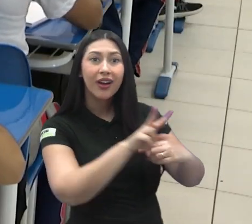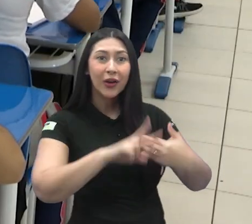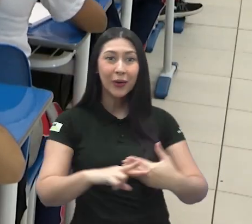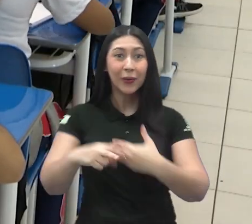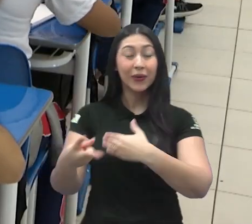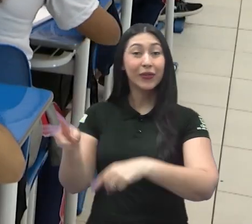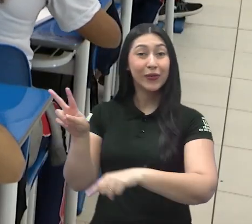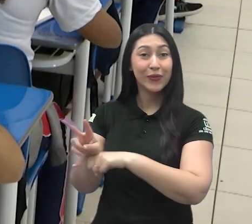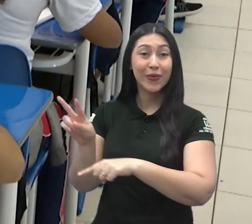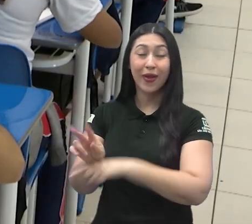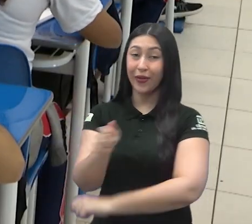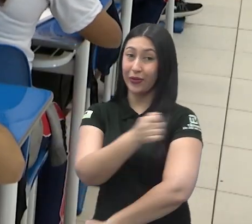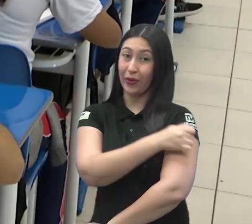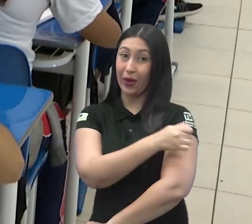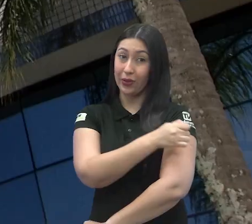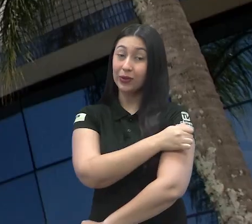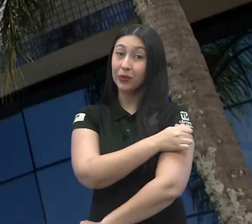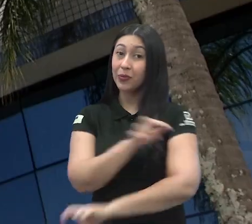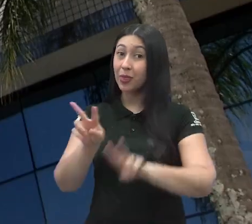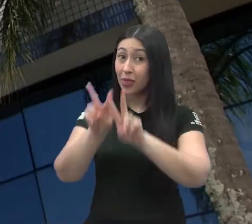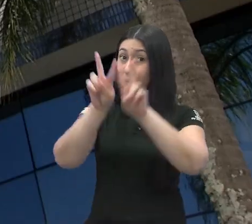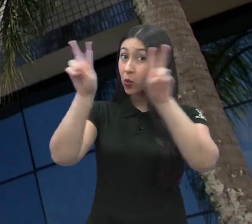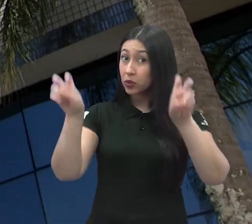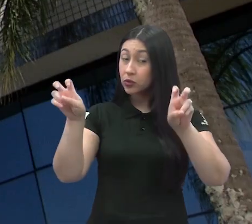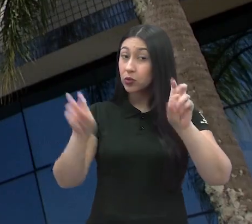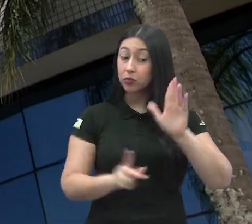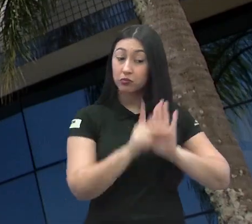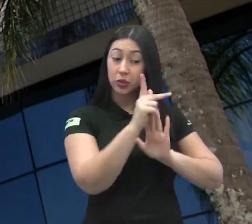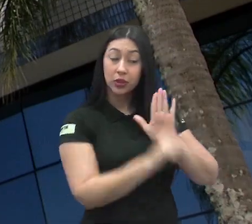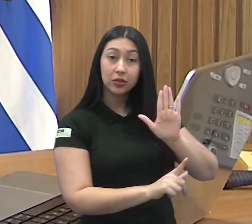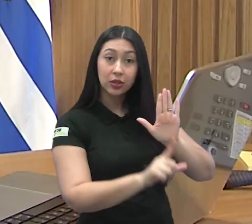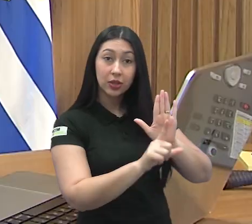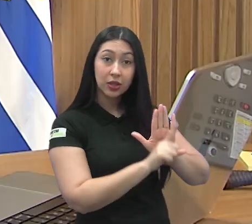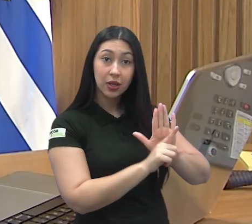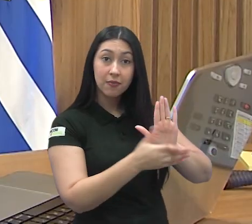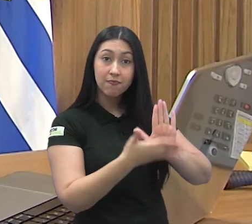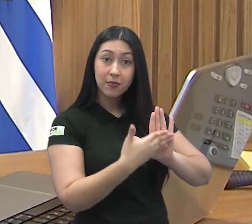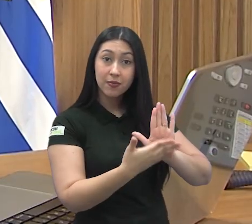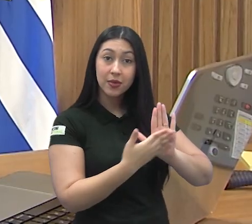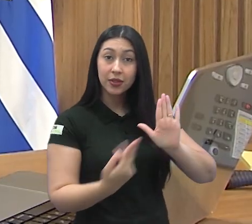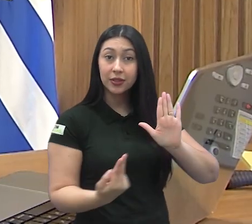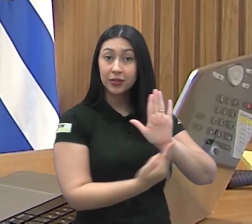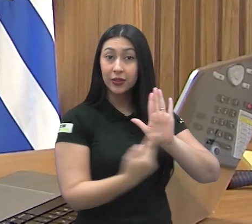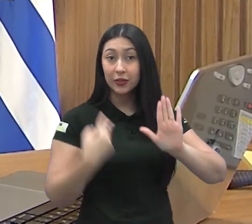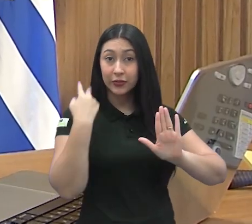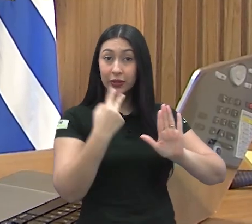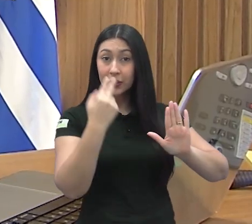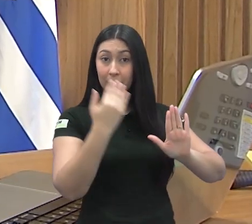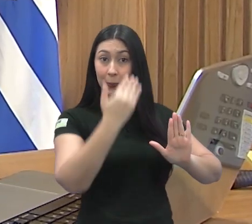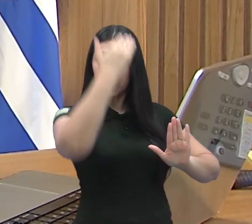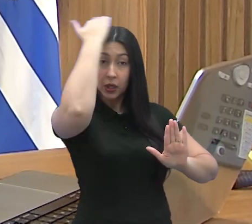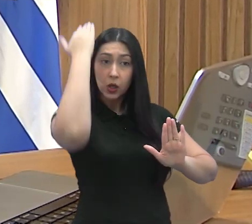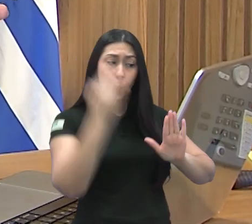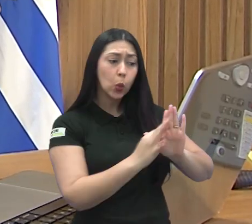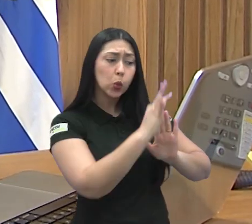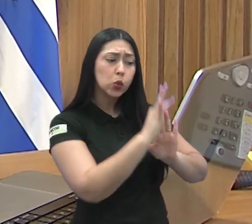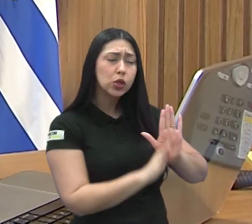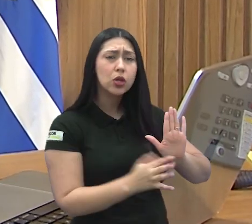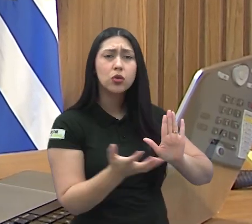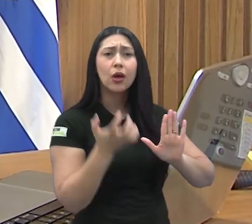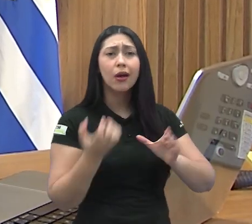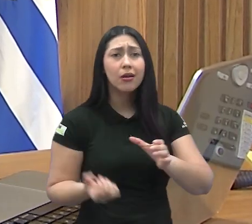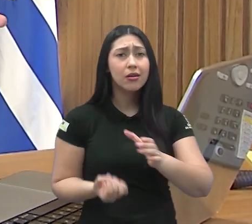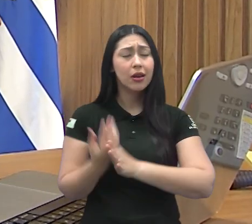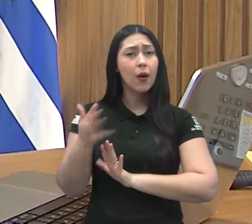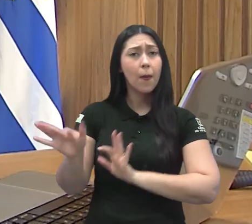é proteger quem aprende. Esse é o lema de um projeto em tramitação apresentado pelo vereador Cláudio Apolinário. A